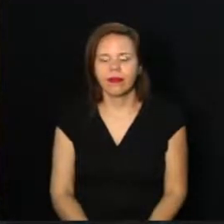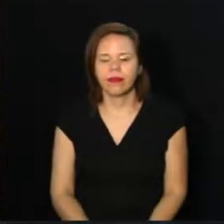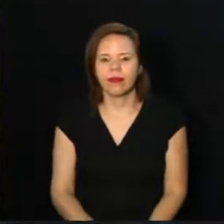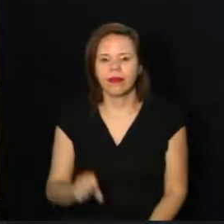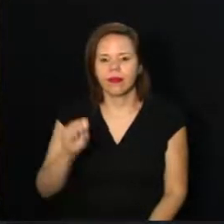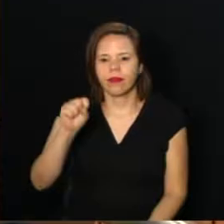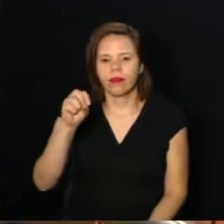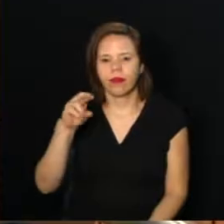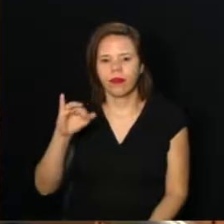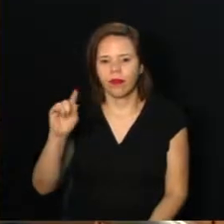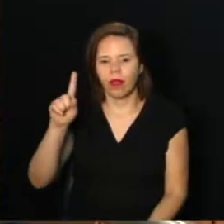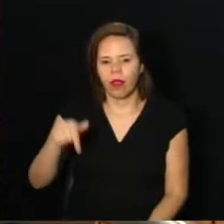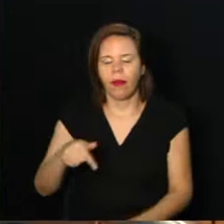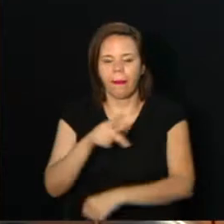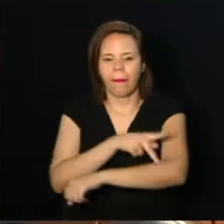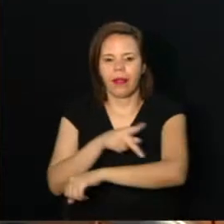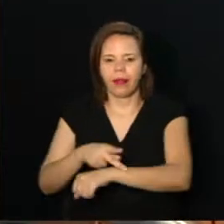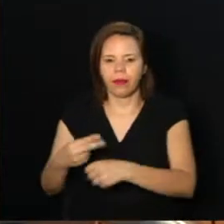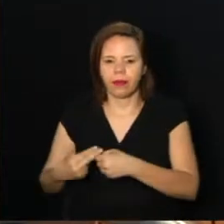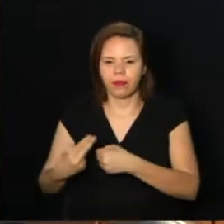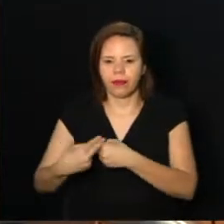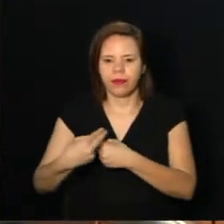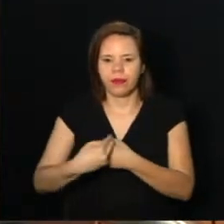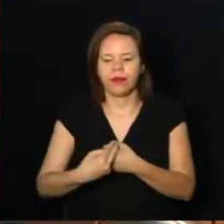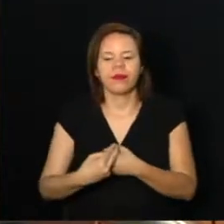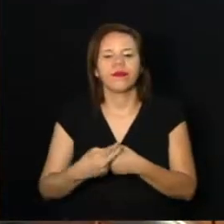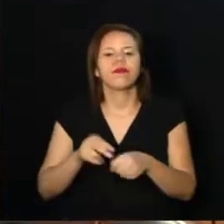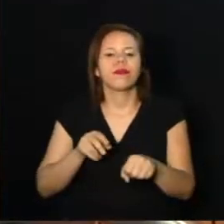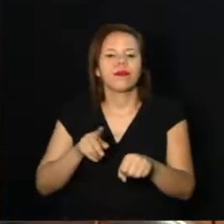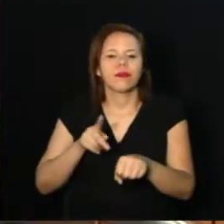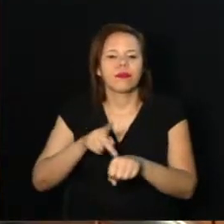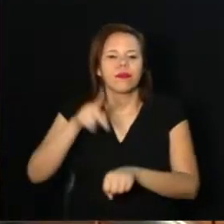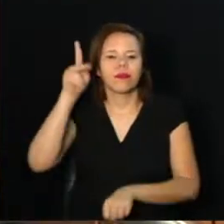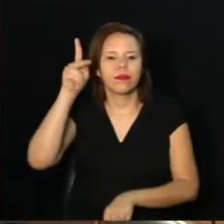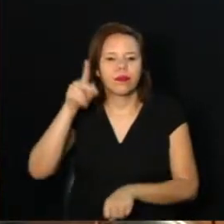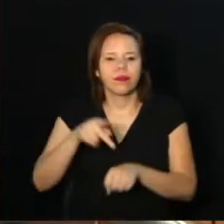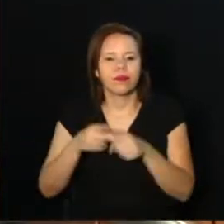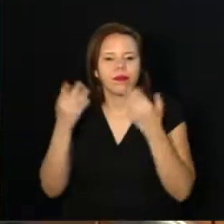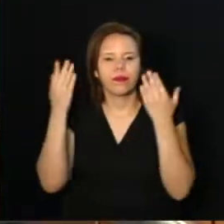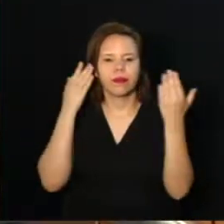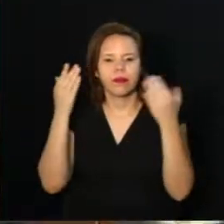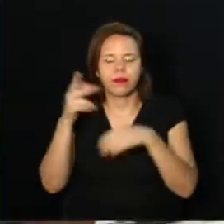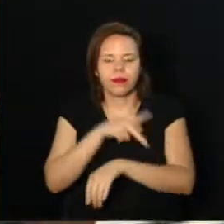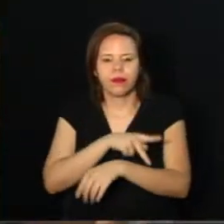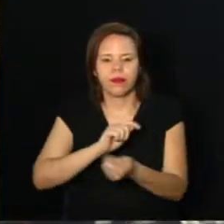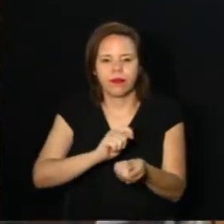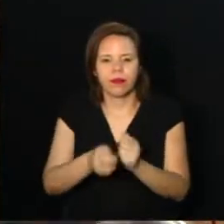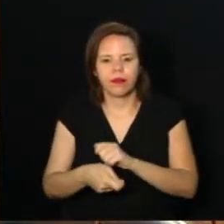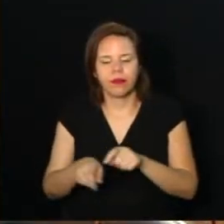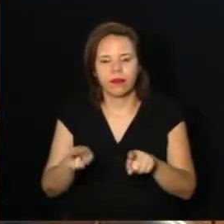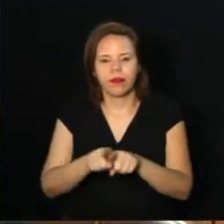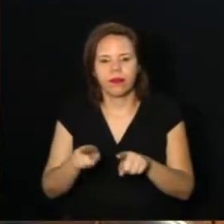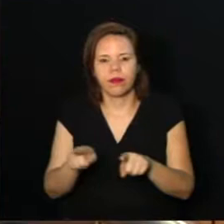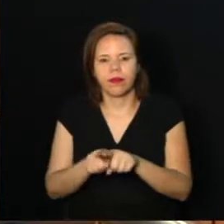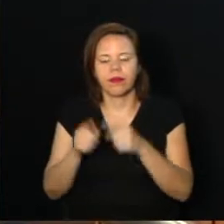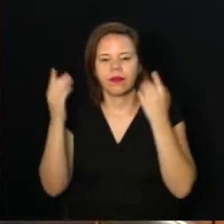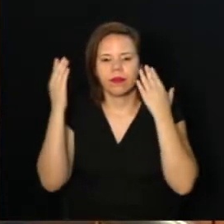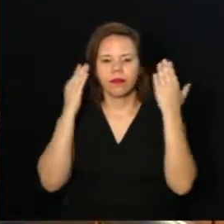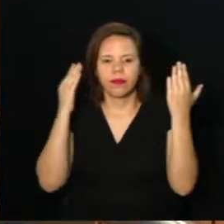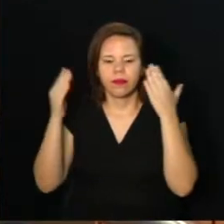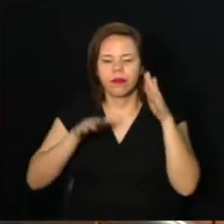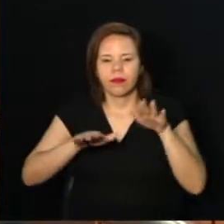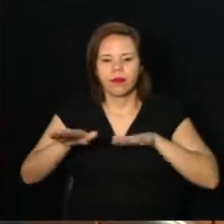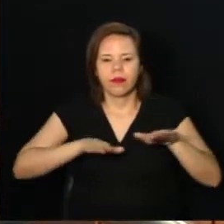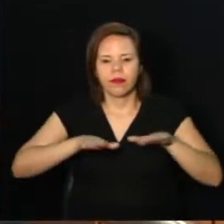Sônia é pedagoga pela Unicamp, com especialização em psicopedagogia e em